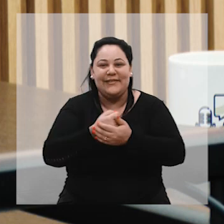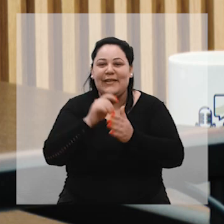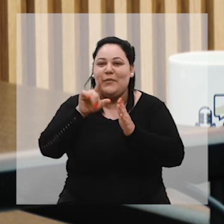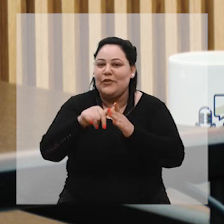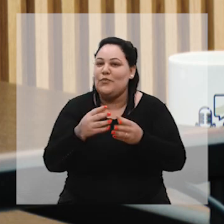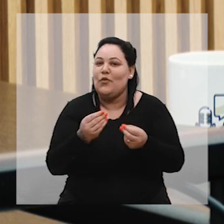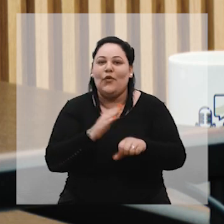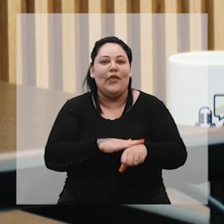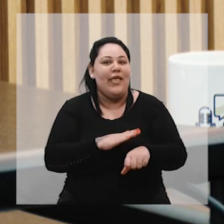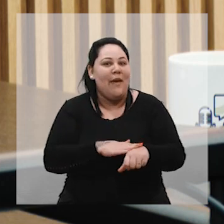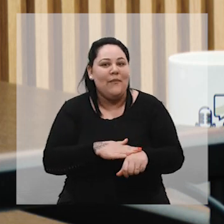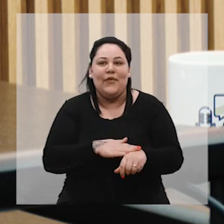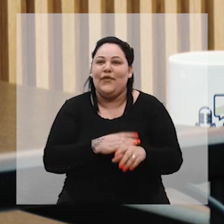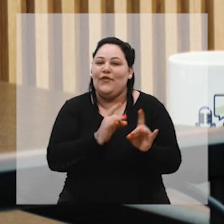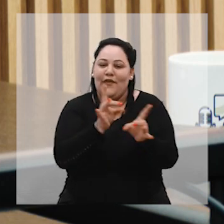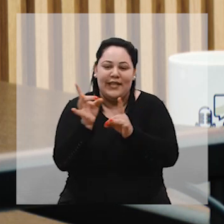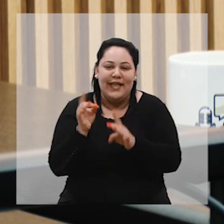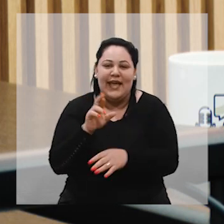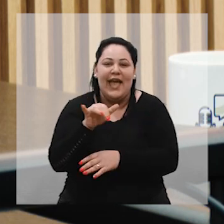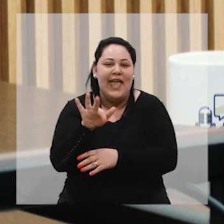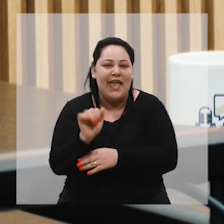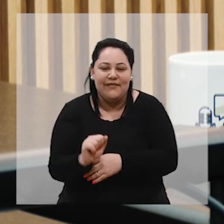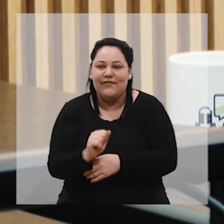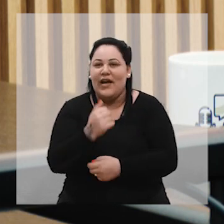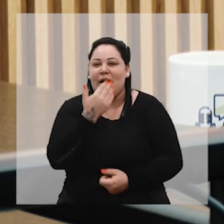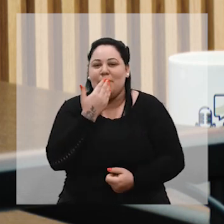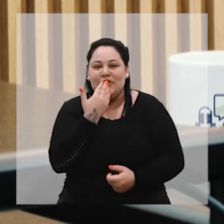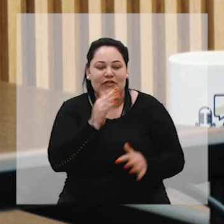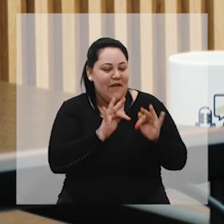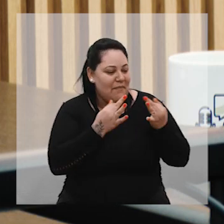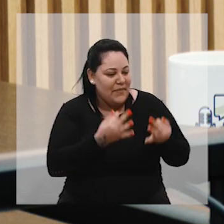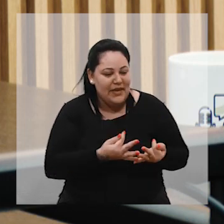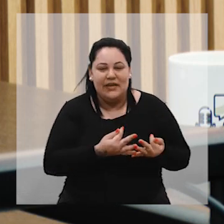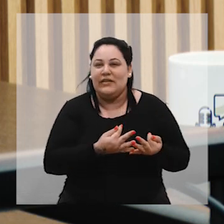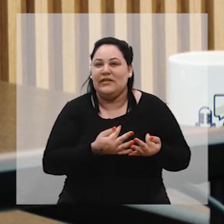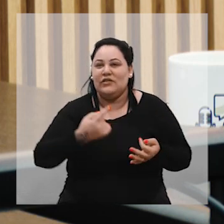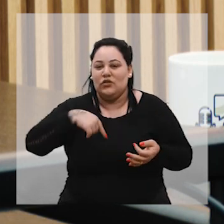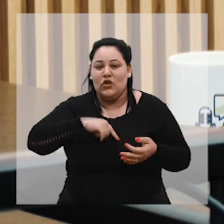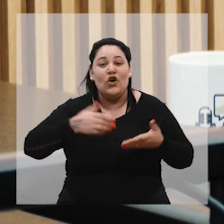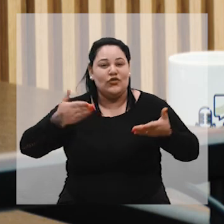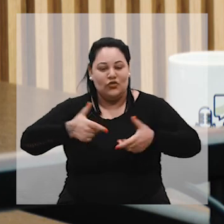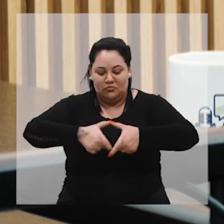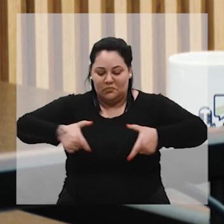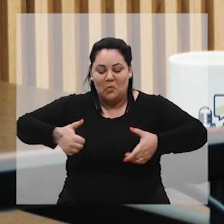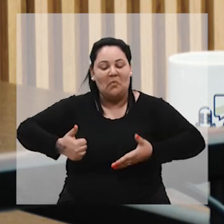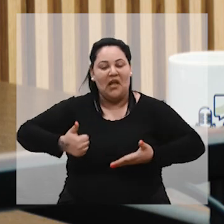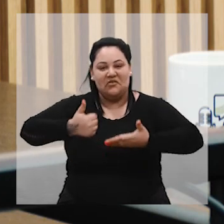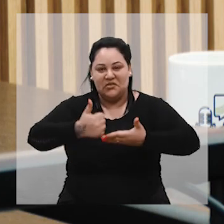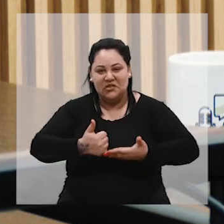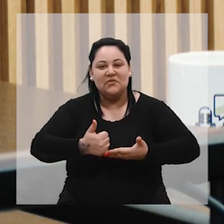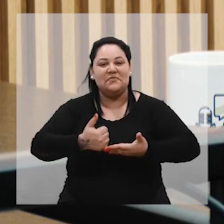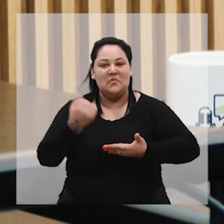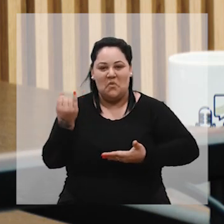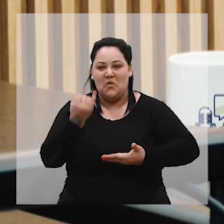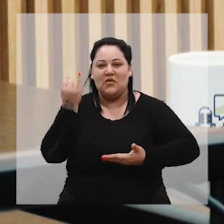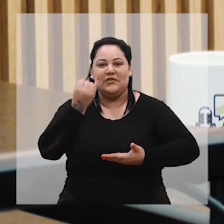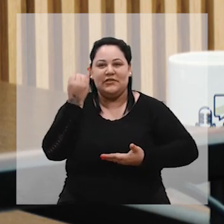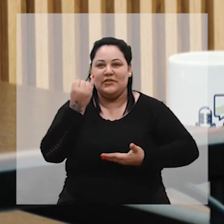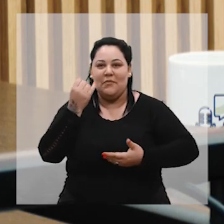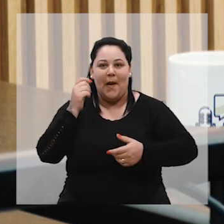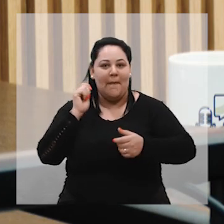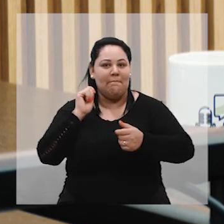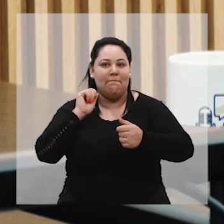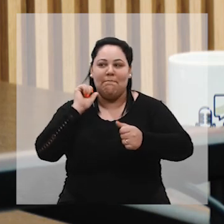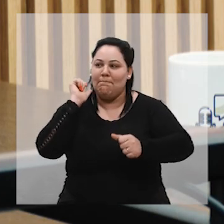cara. Depois de tanto tempo, depois de vender, fazer rifa, enfim, pedir pro familiar, hoje nós estamos sendo patrocinados pela CBF. E